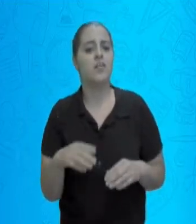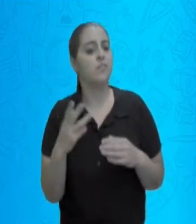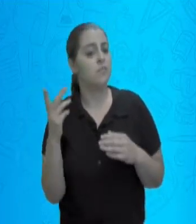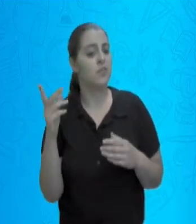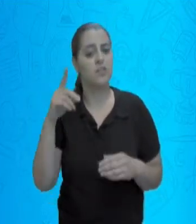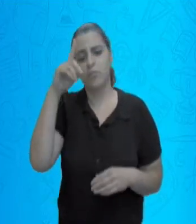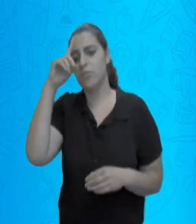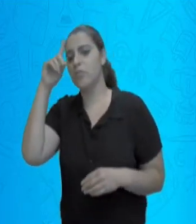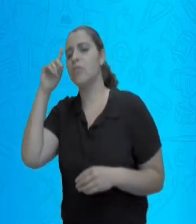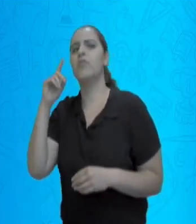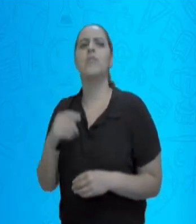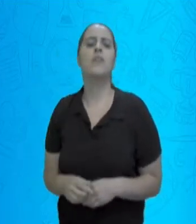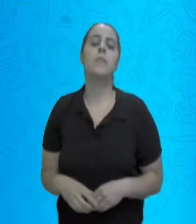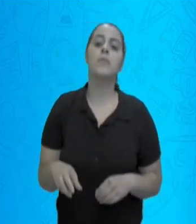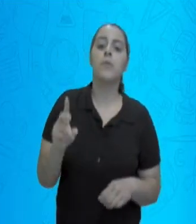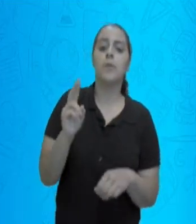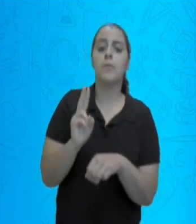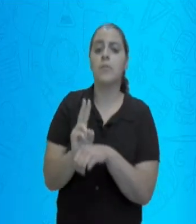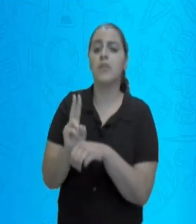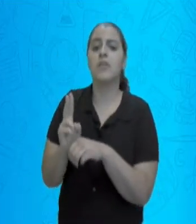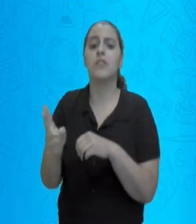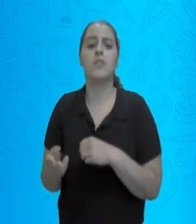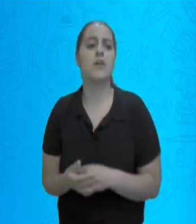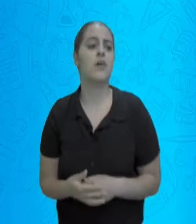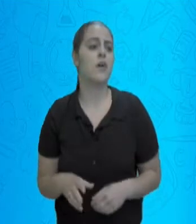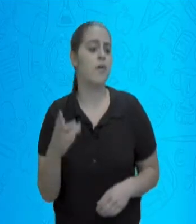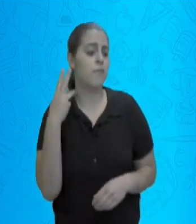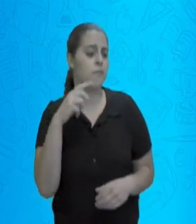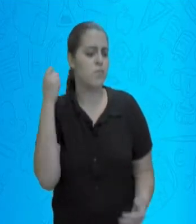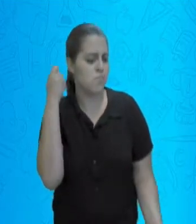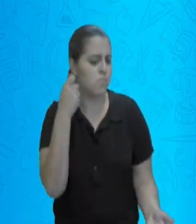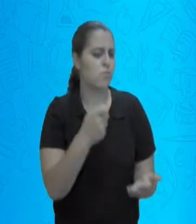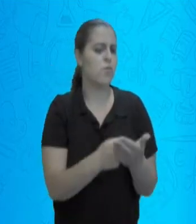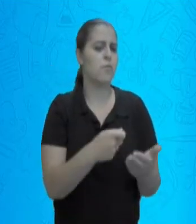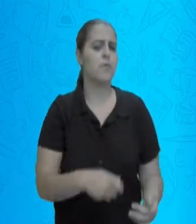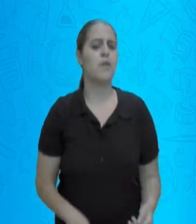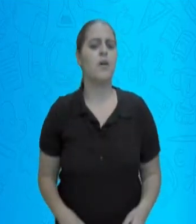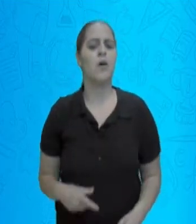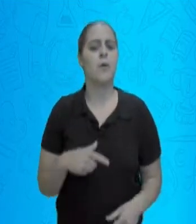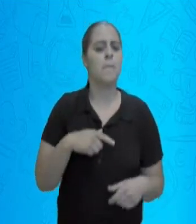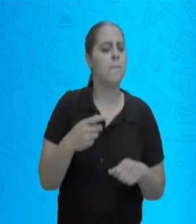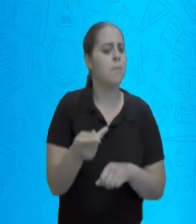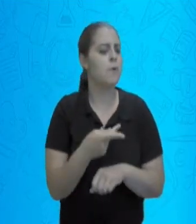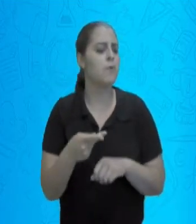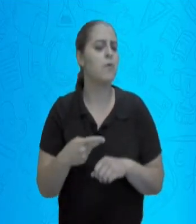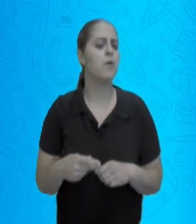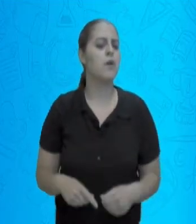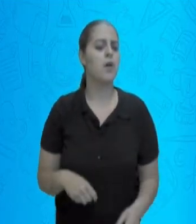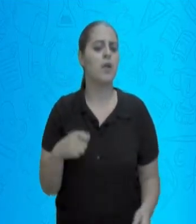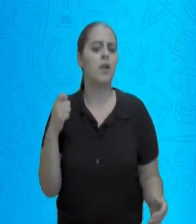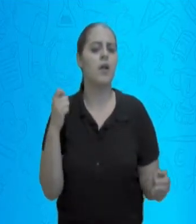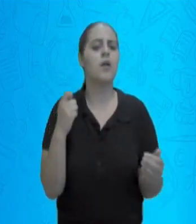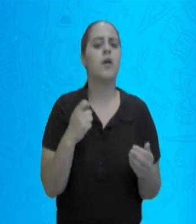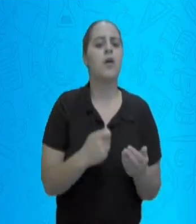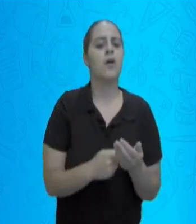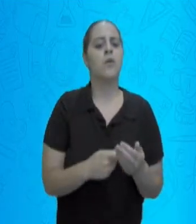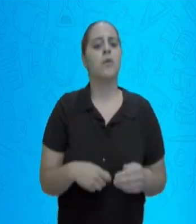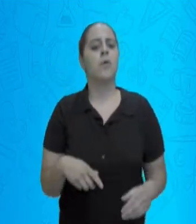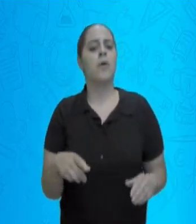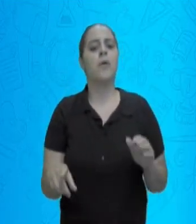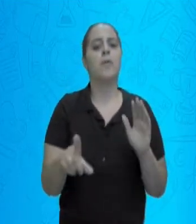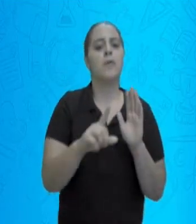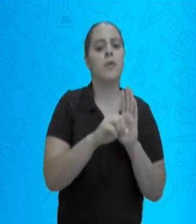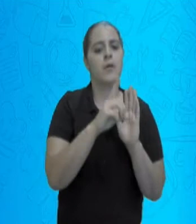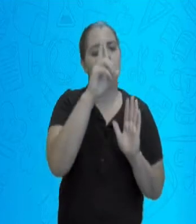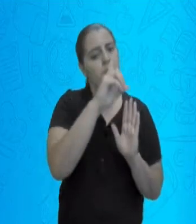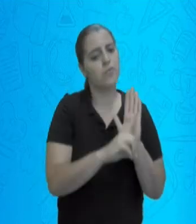como nos prevenir, a gente tem como cobrar, a gente tem como buscar os nossos direitos. Então, vamos ver aqui.